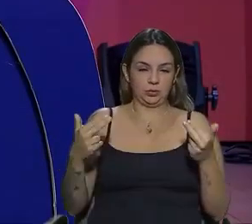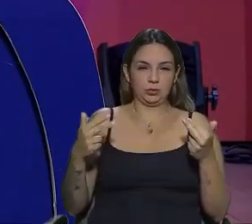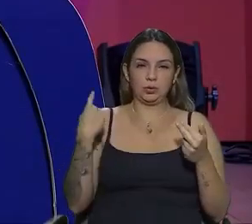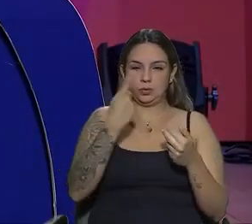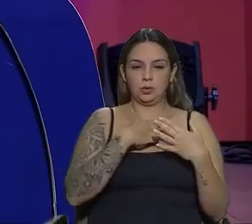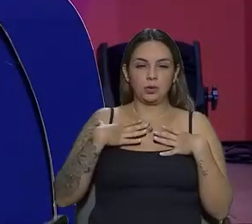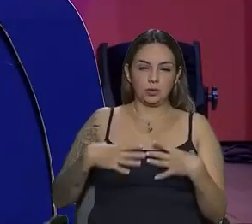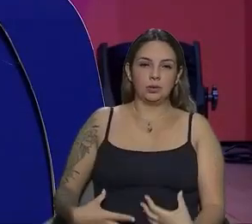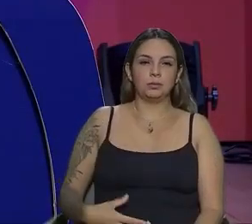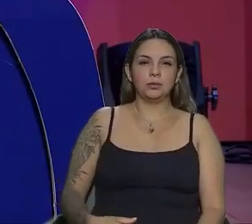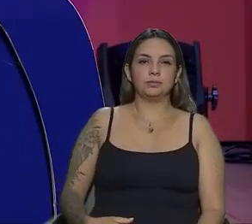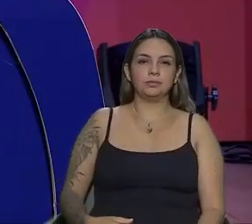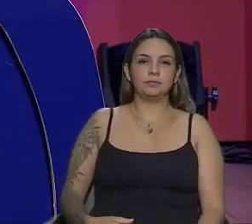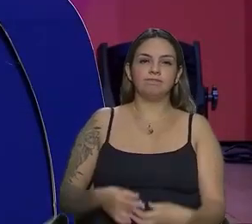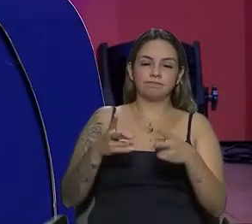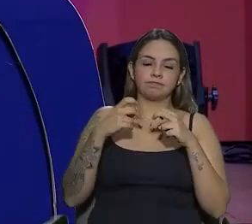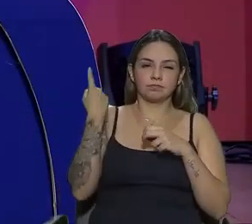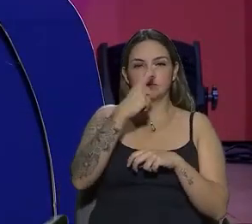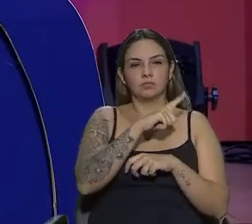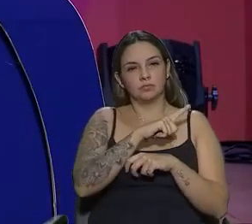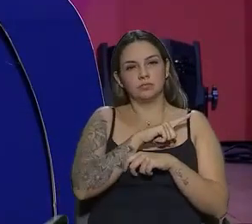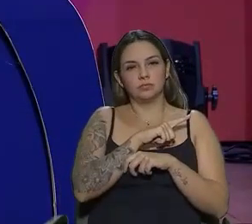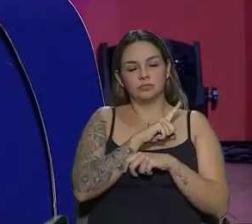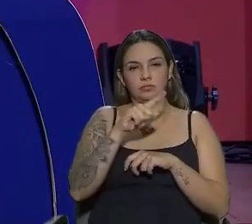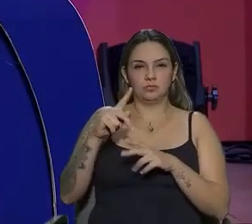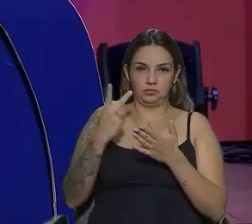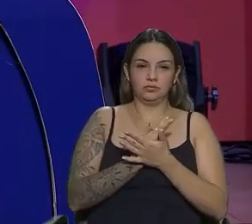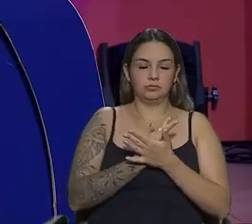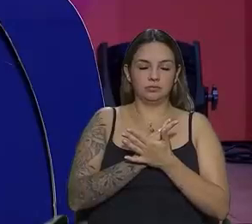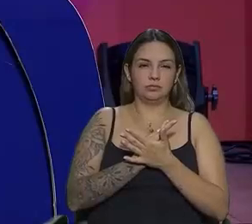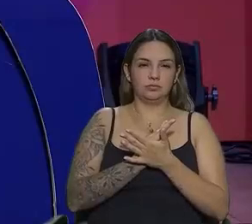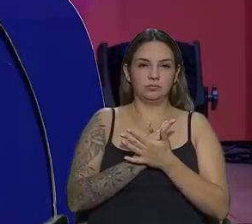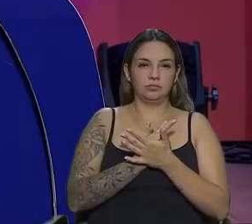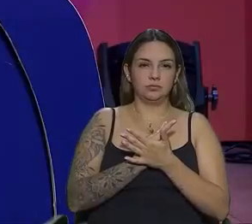com o nosso corpo e a percepção que a gente tem desses eventos.